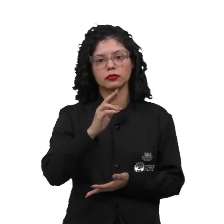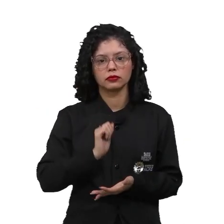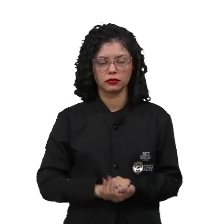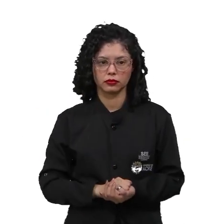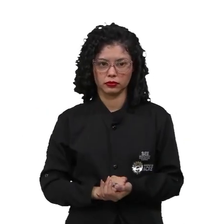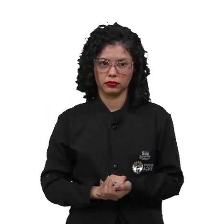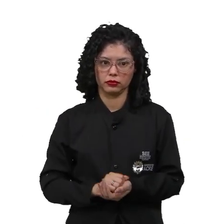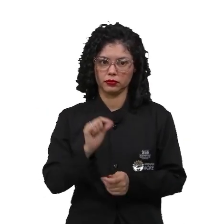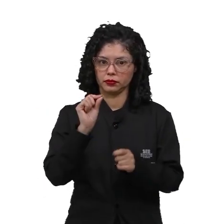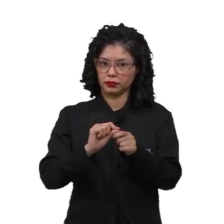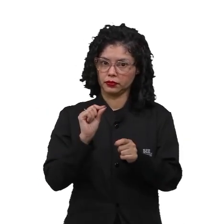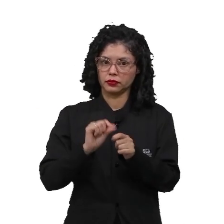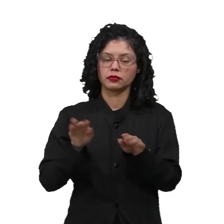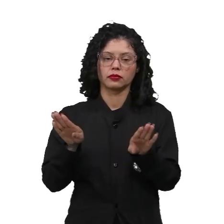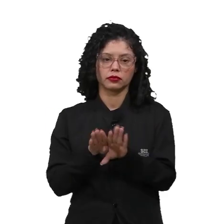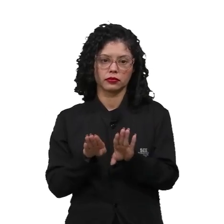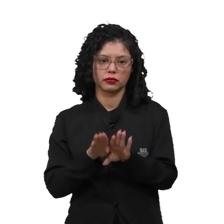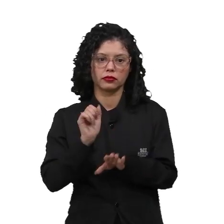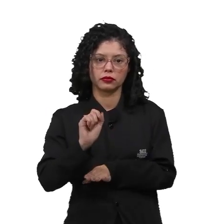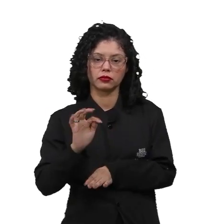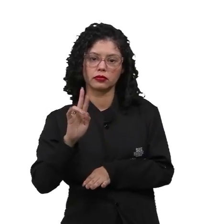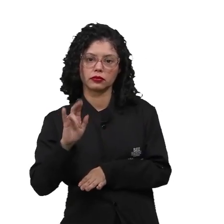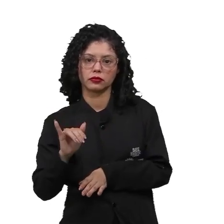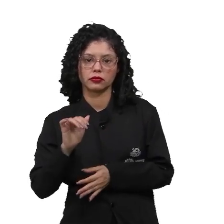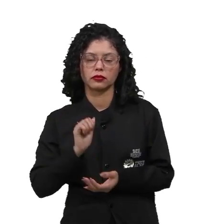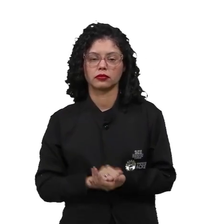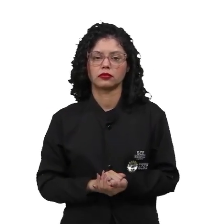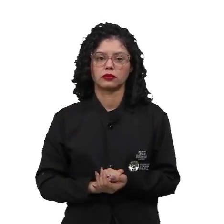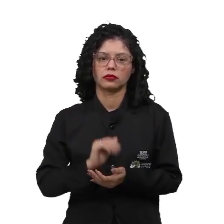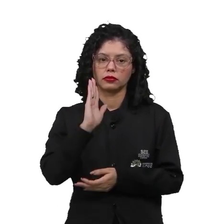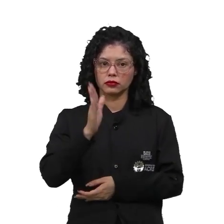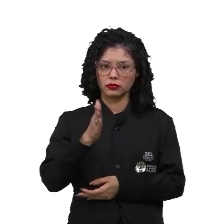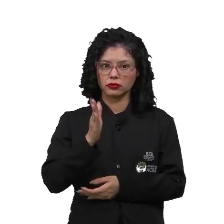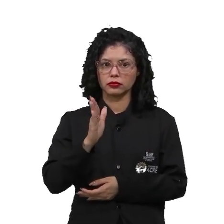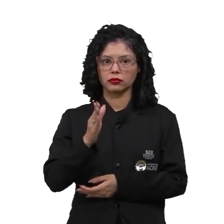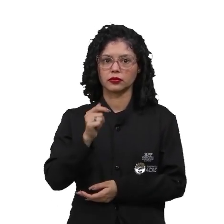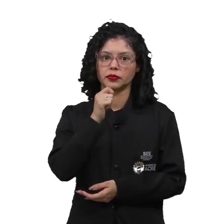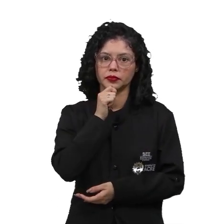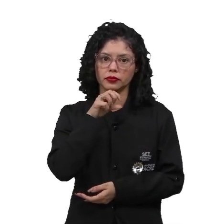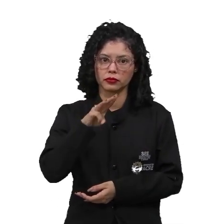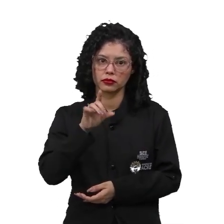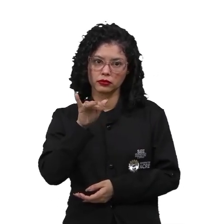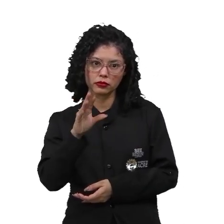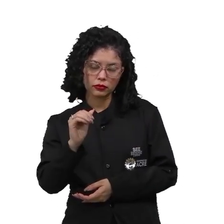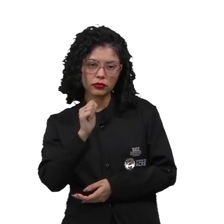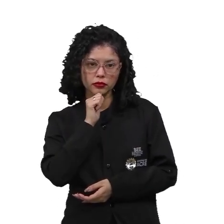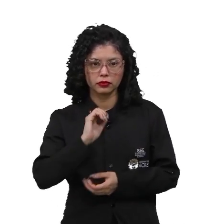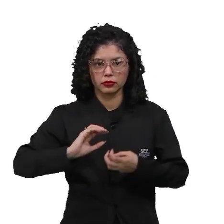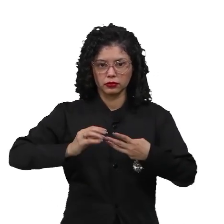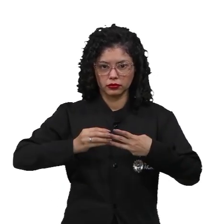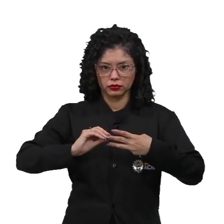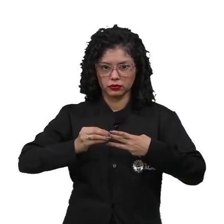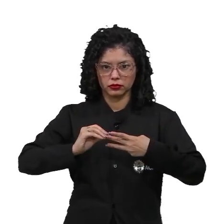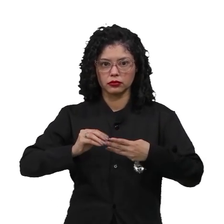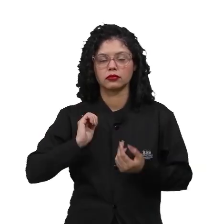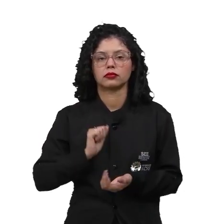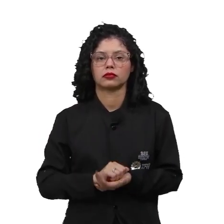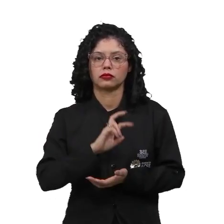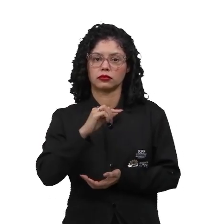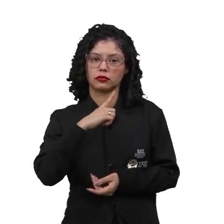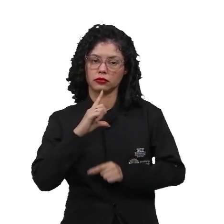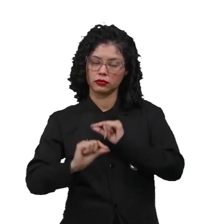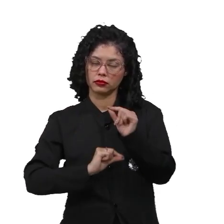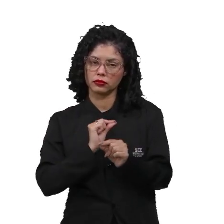é realizada pelos anticorpos. Já a imunidade mediada ali pelas células, né? Então, vai ter